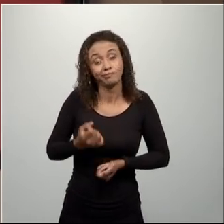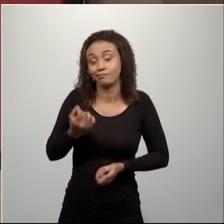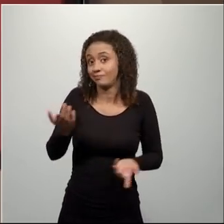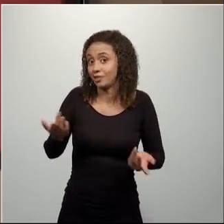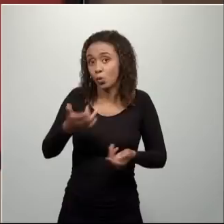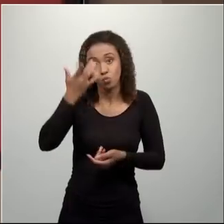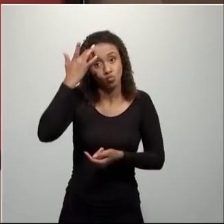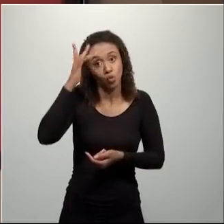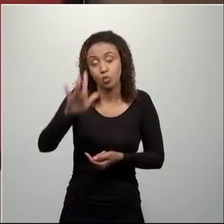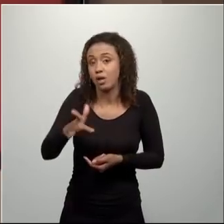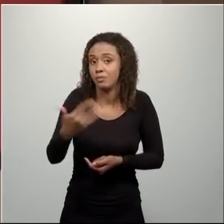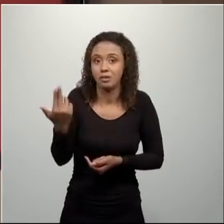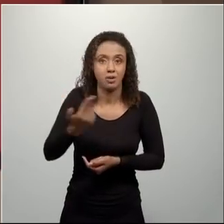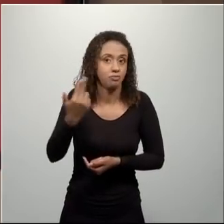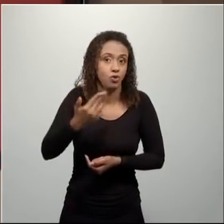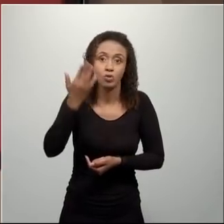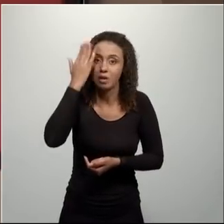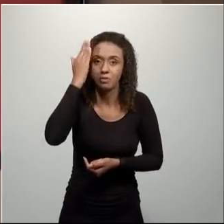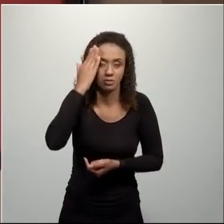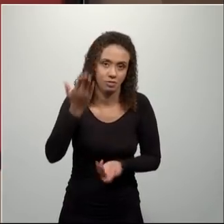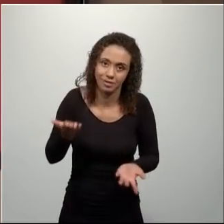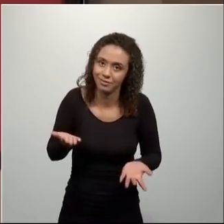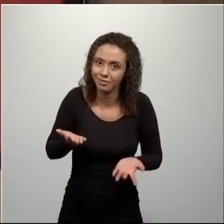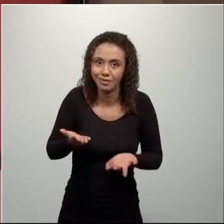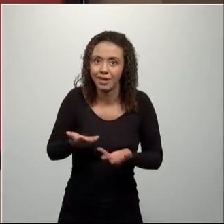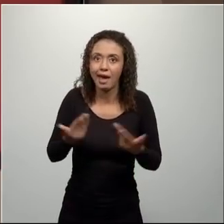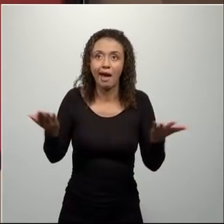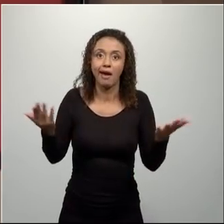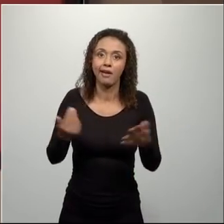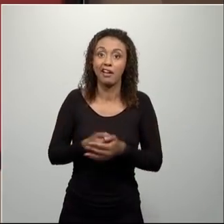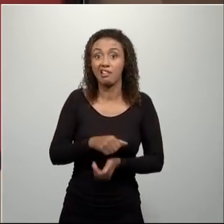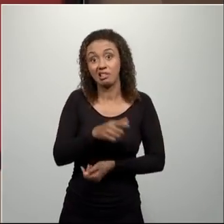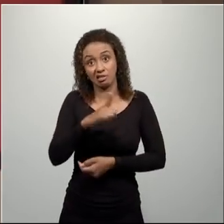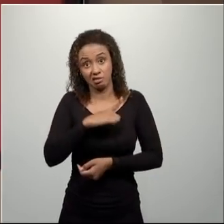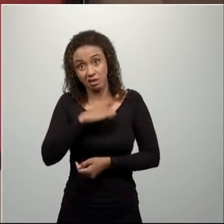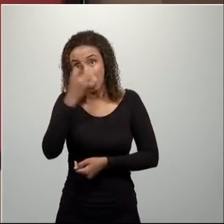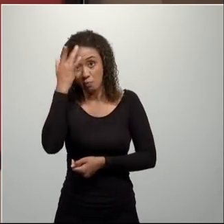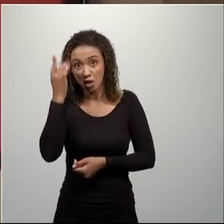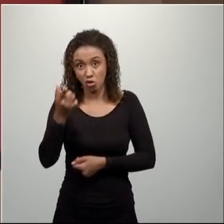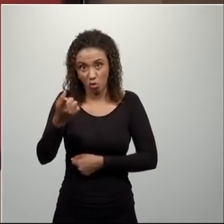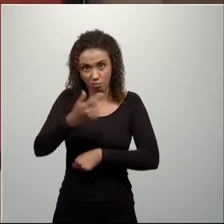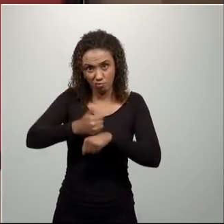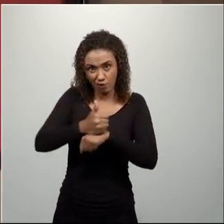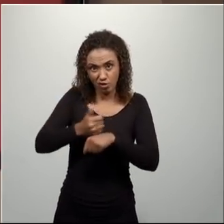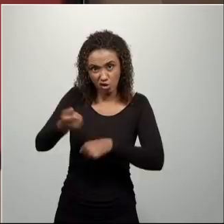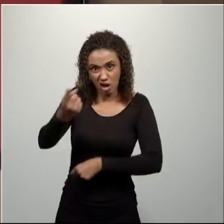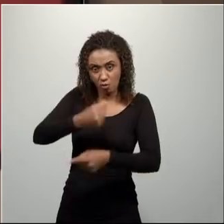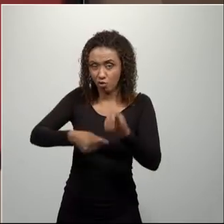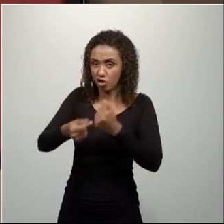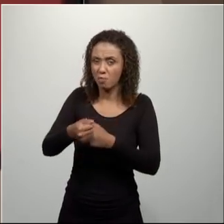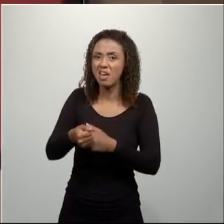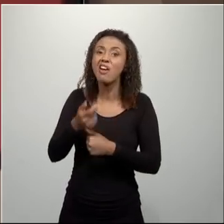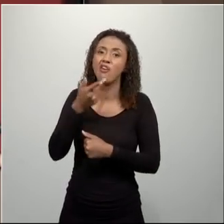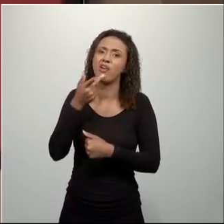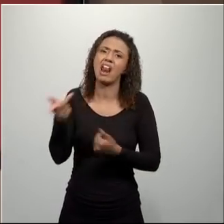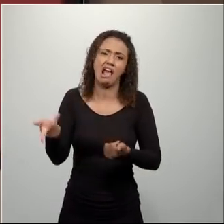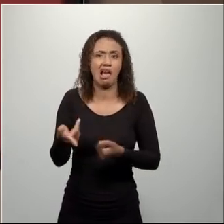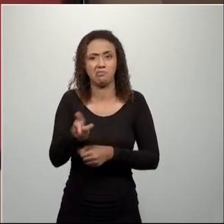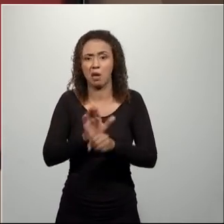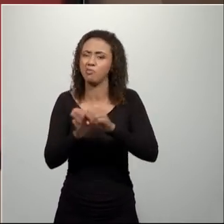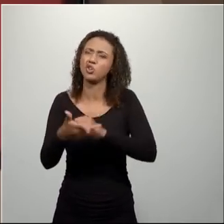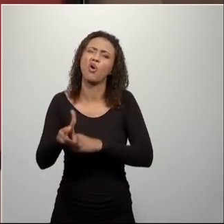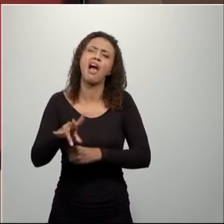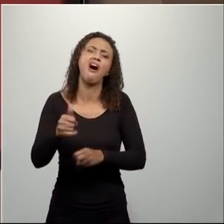já aconteceu há há há há economistas que dizem que é uma bolha vai acabar em algum momento eu não sou economista